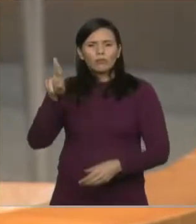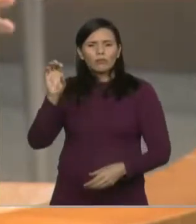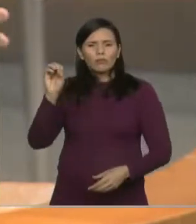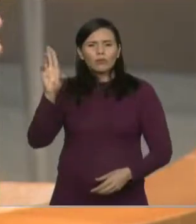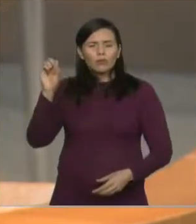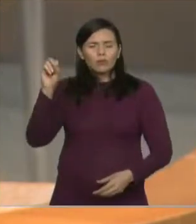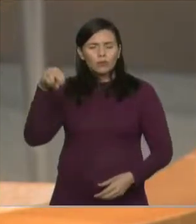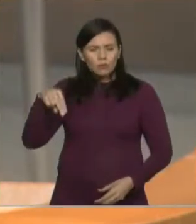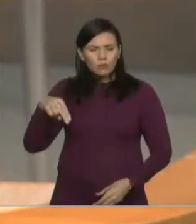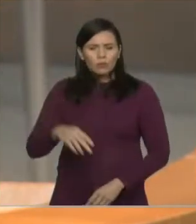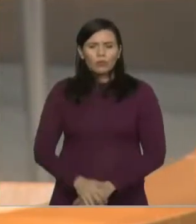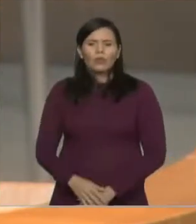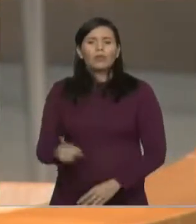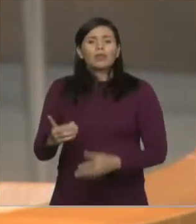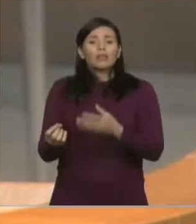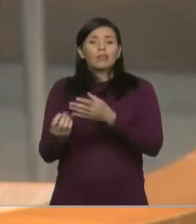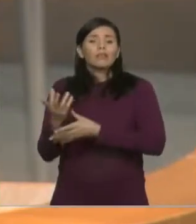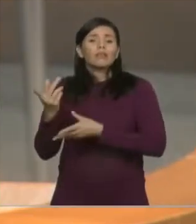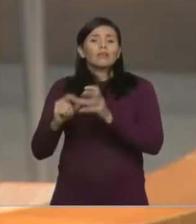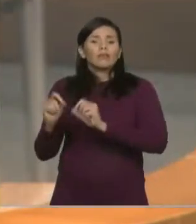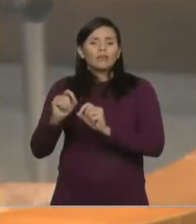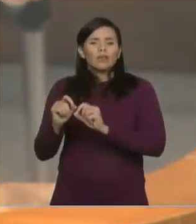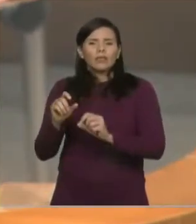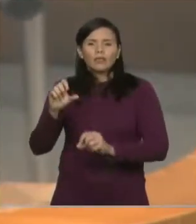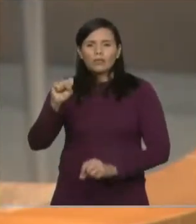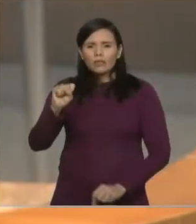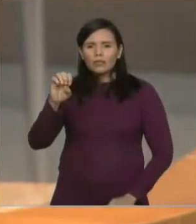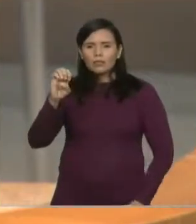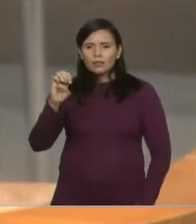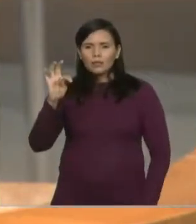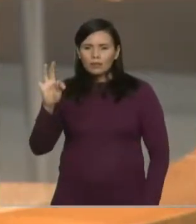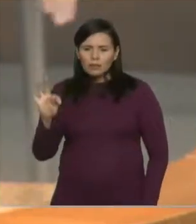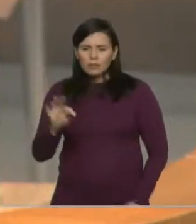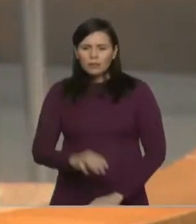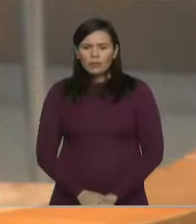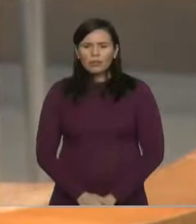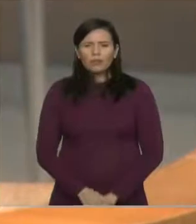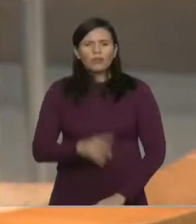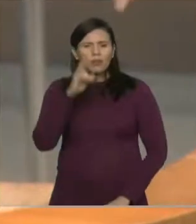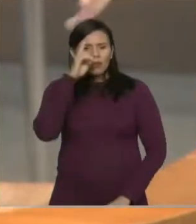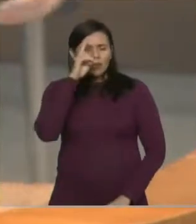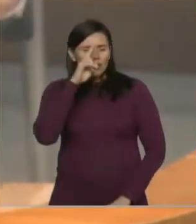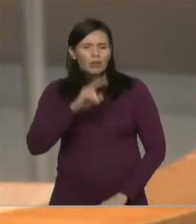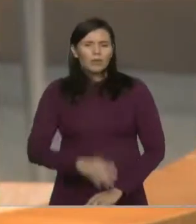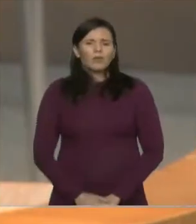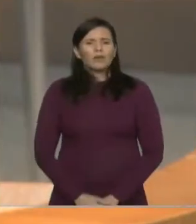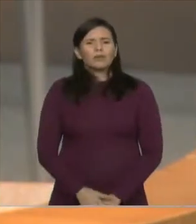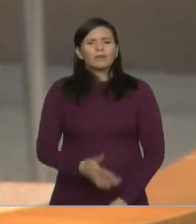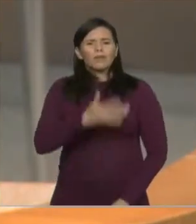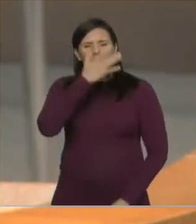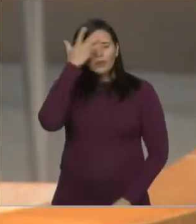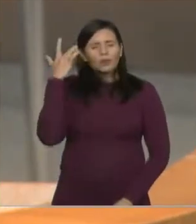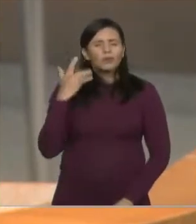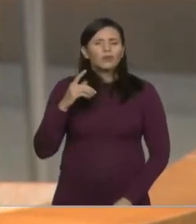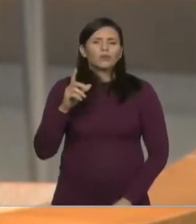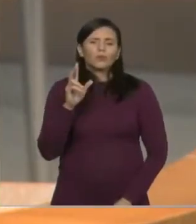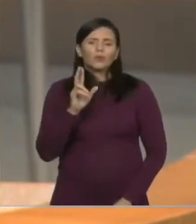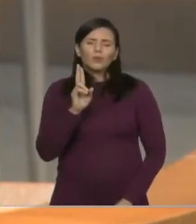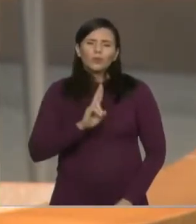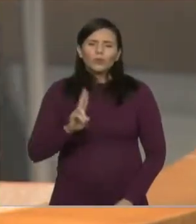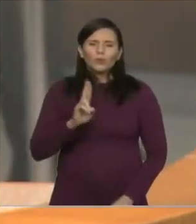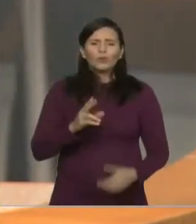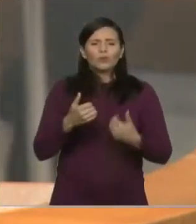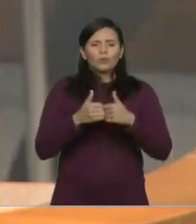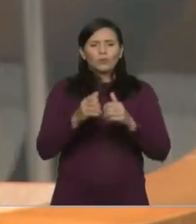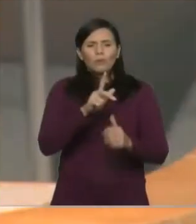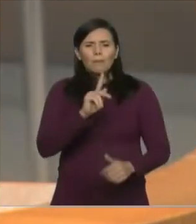atendimento do SET. Ou seja, aquele problema histórico que os consumidores, que os estudantes, que os usuários do transporte público